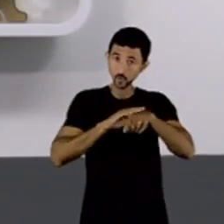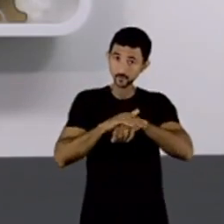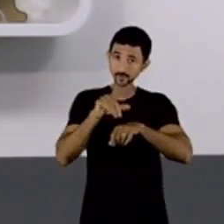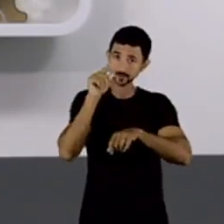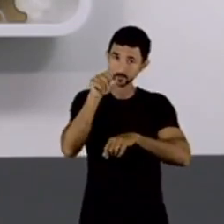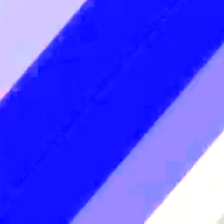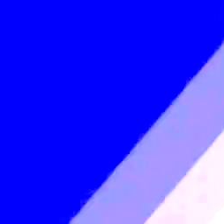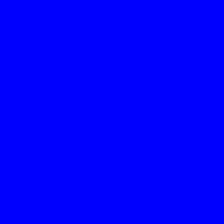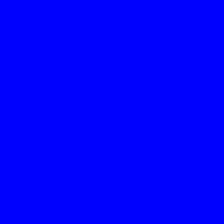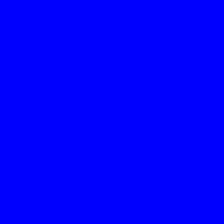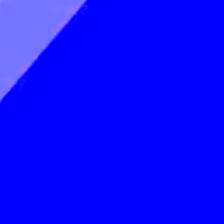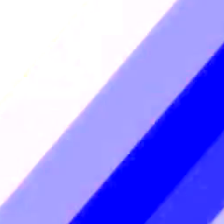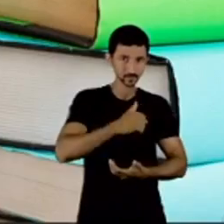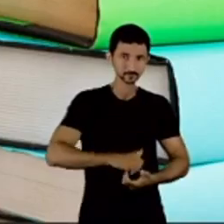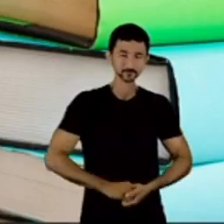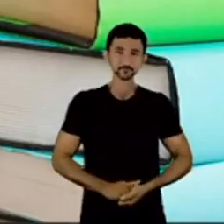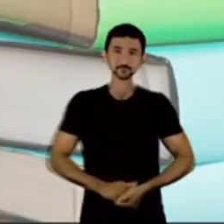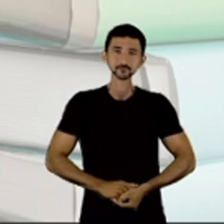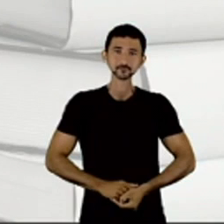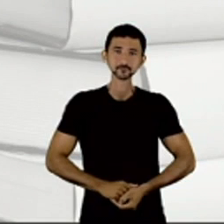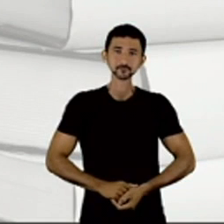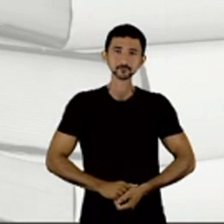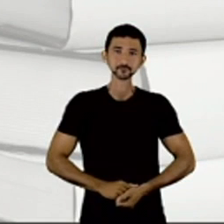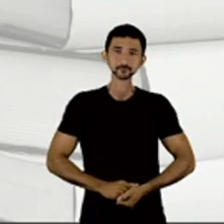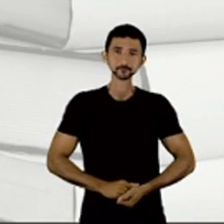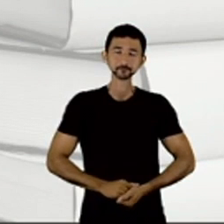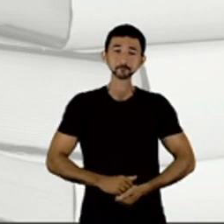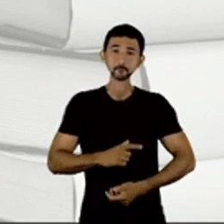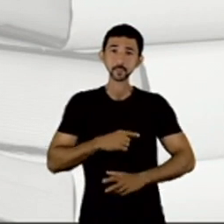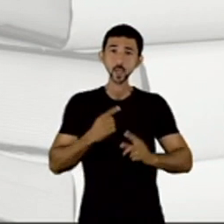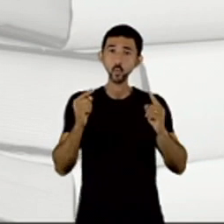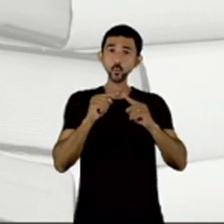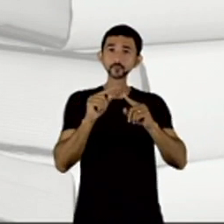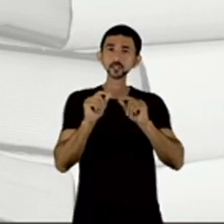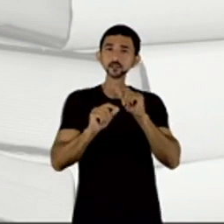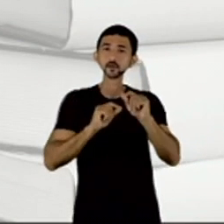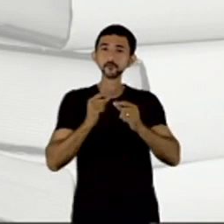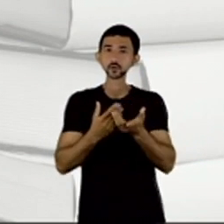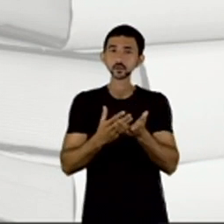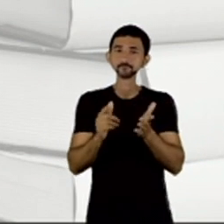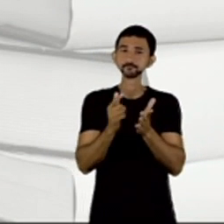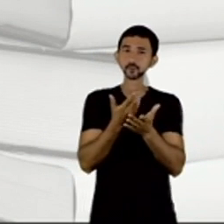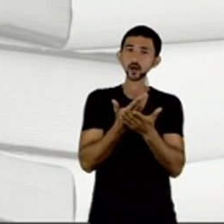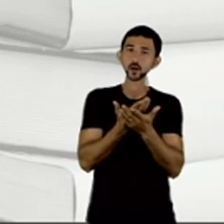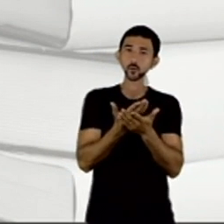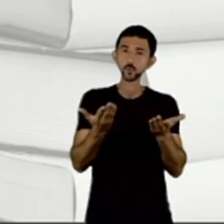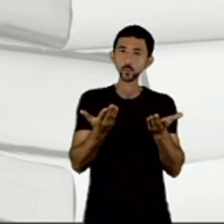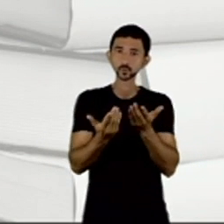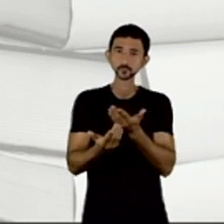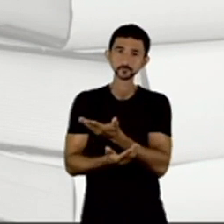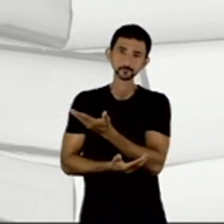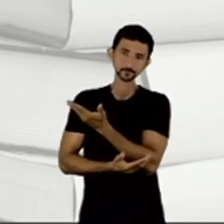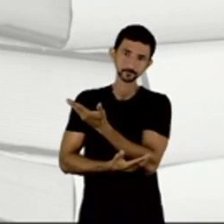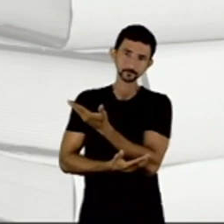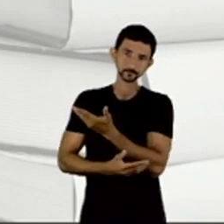hoje. Vem comigo? Temos como objetivo da aula de hoje